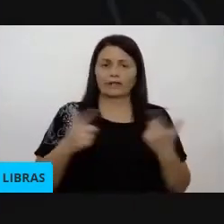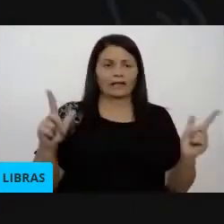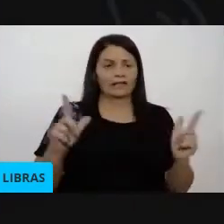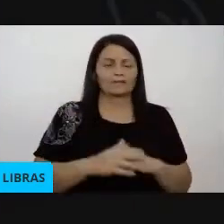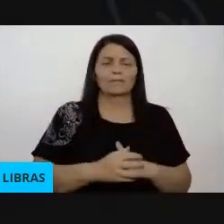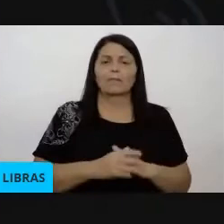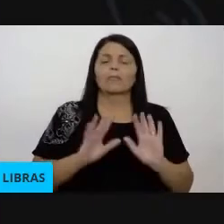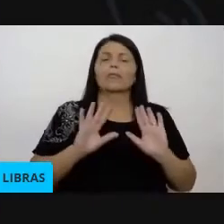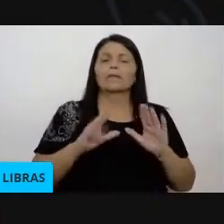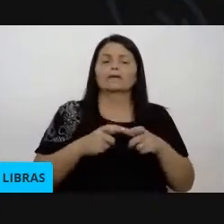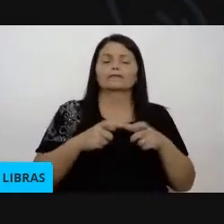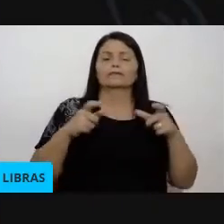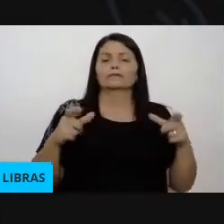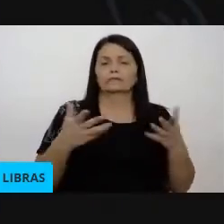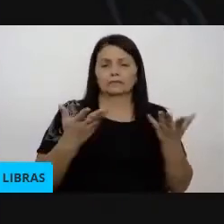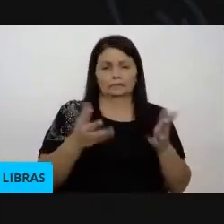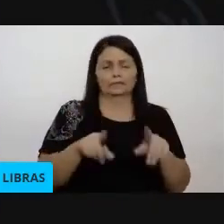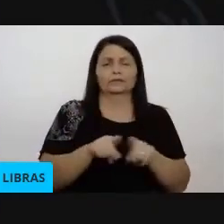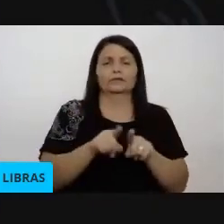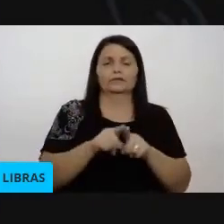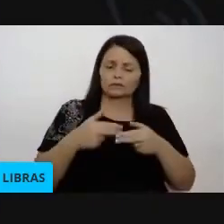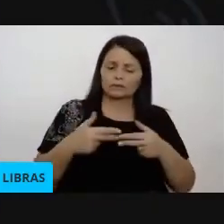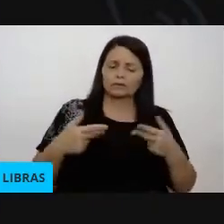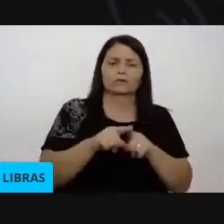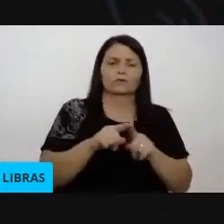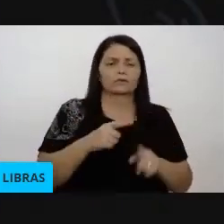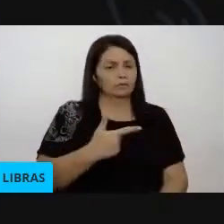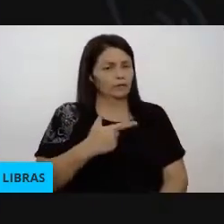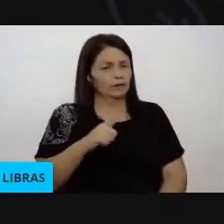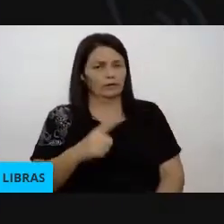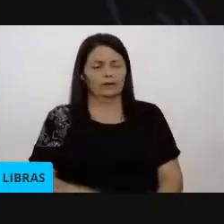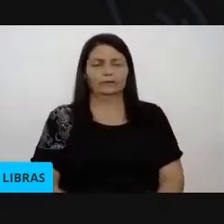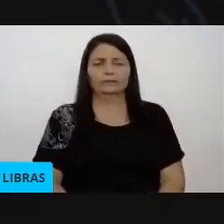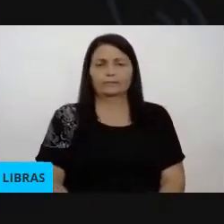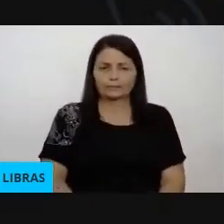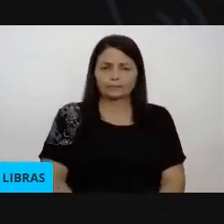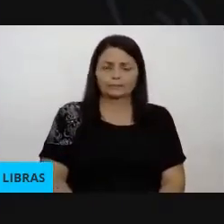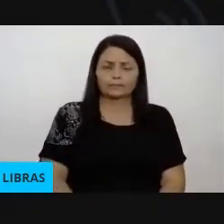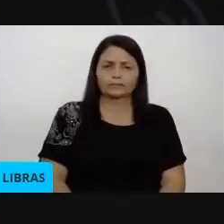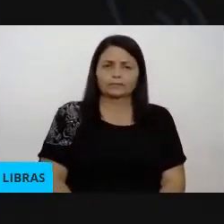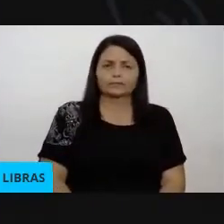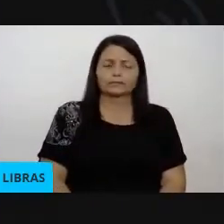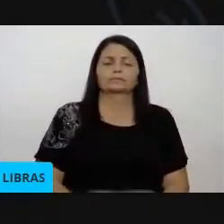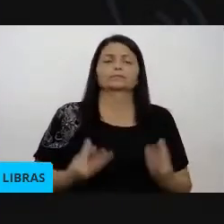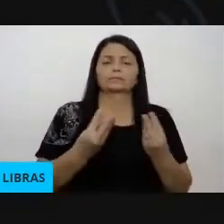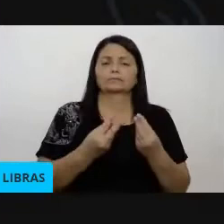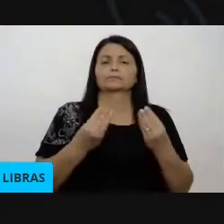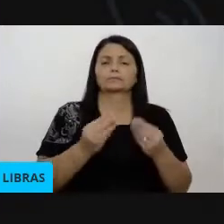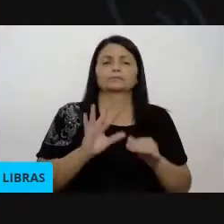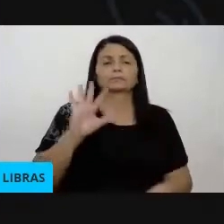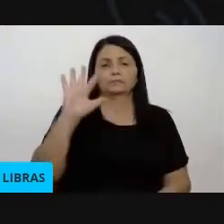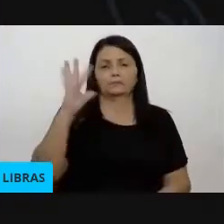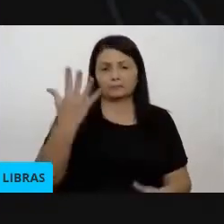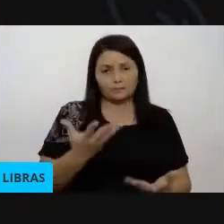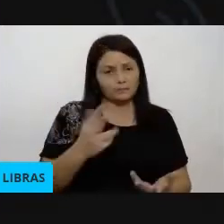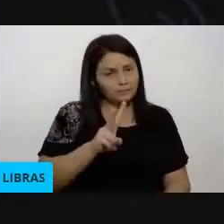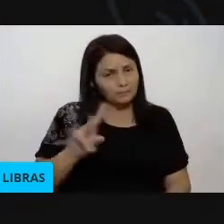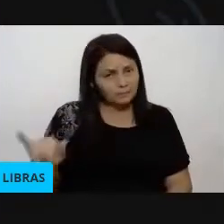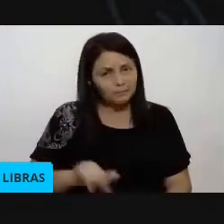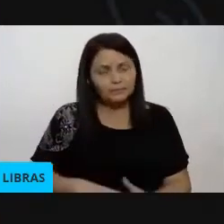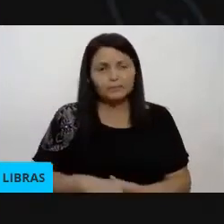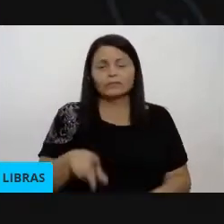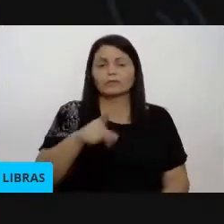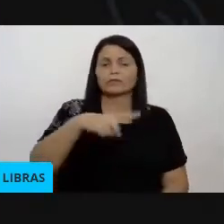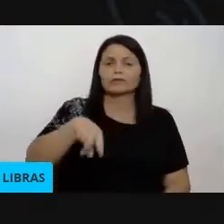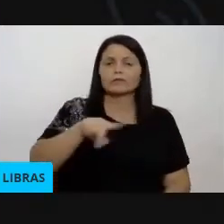Mas a grande parte das coisas também não tem. Não quer dizer que não funcionem. É por isso que eu acho que a